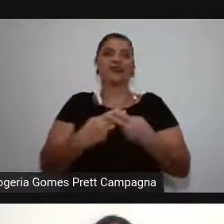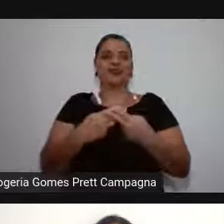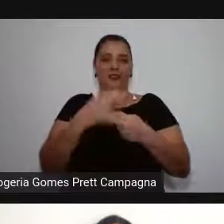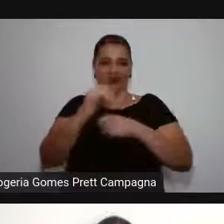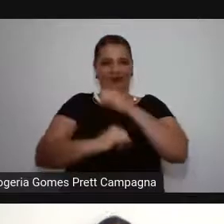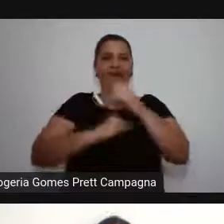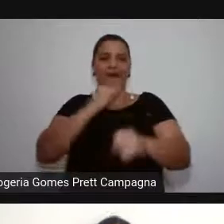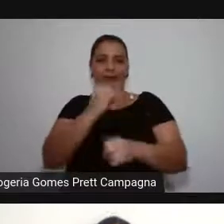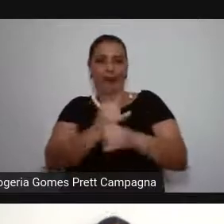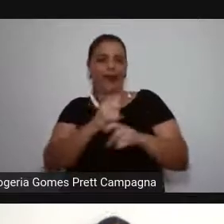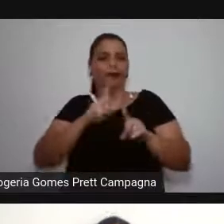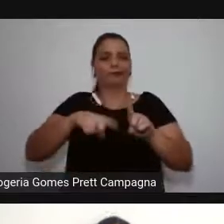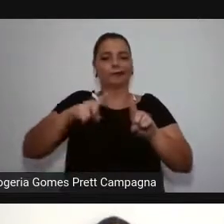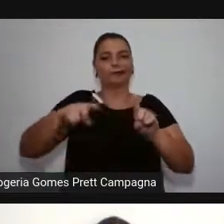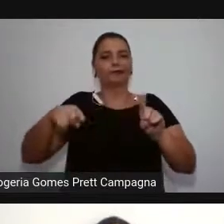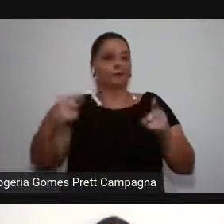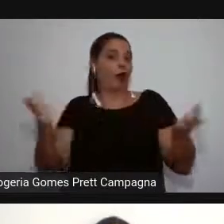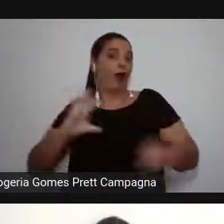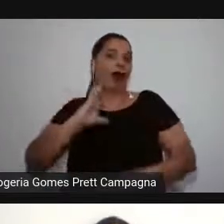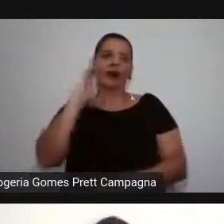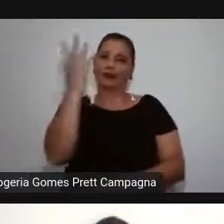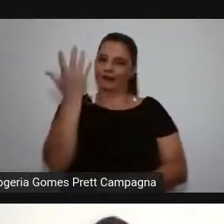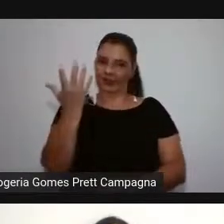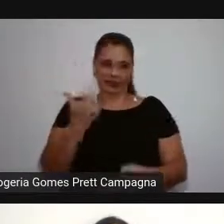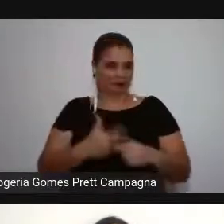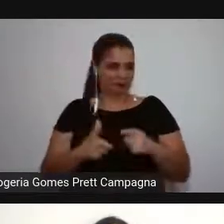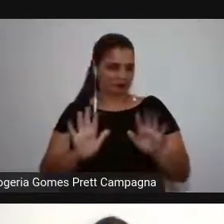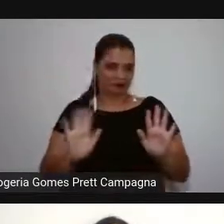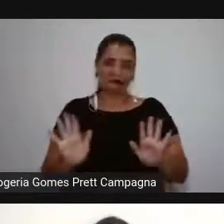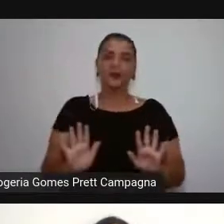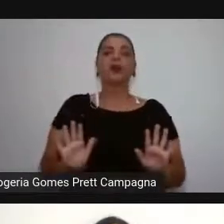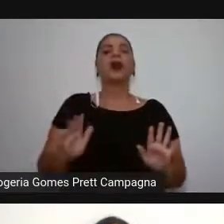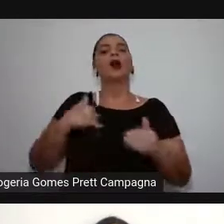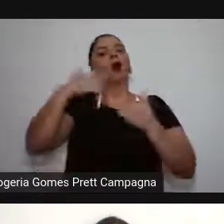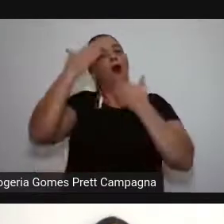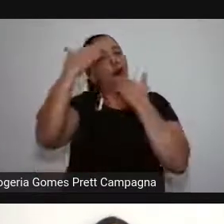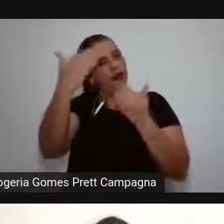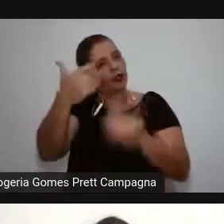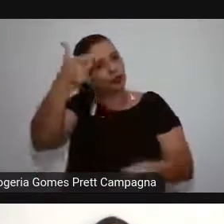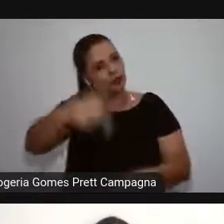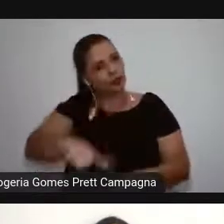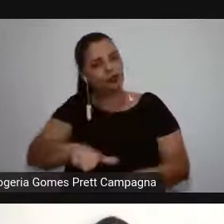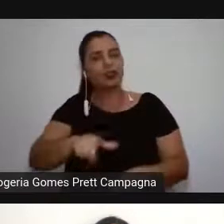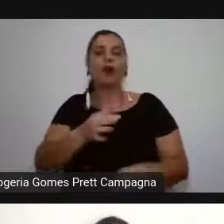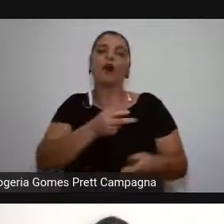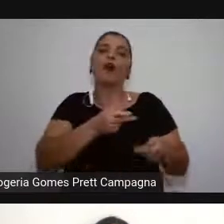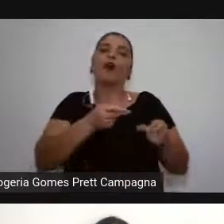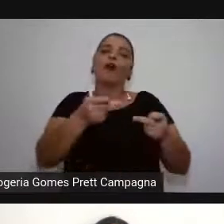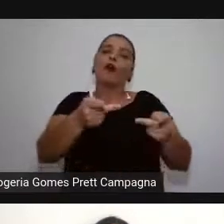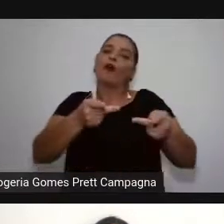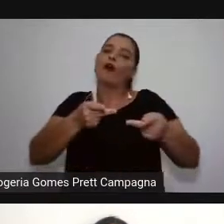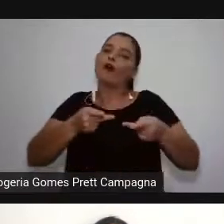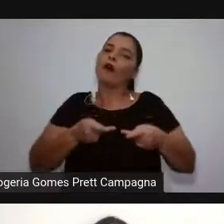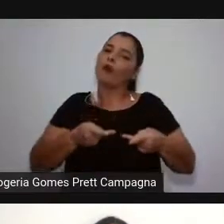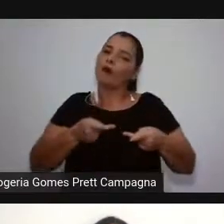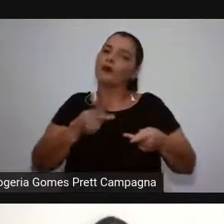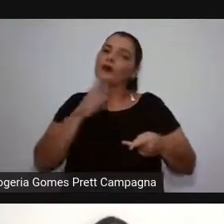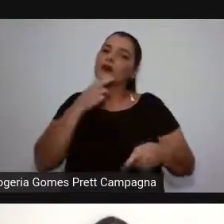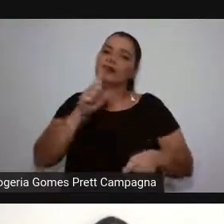Isso acontece com todo mundo que está aqui. Então, é isso, muito obrigado. E, de novo, fica o convite para a gente estar aqui na